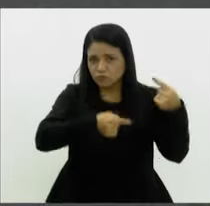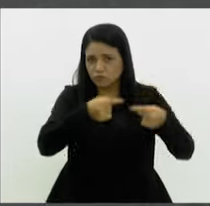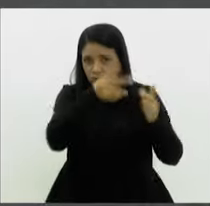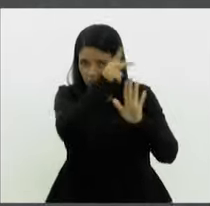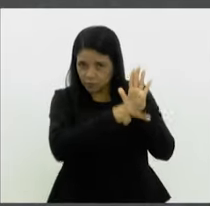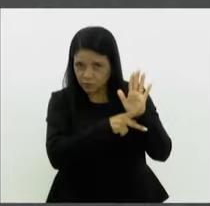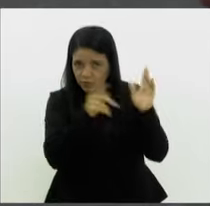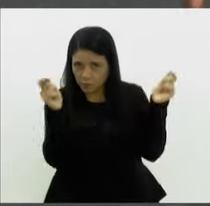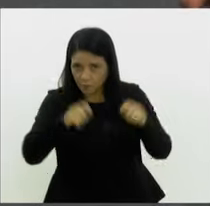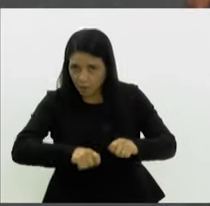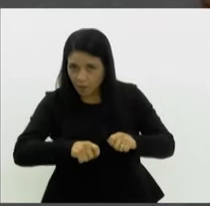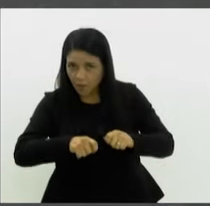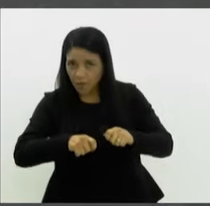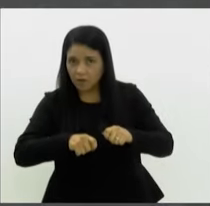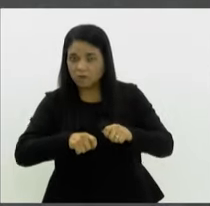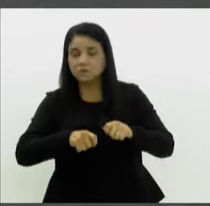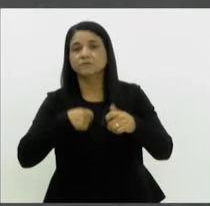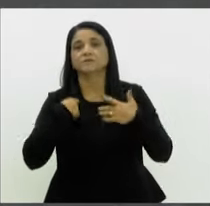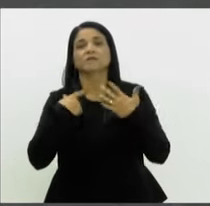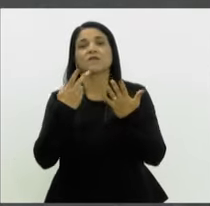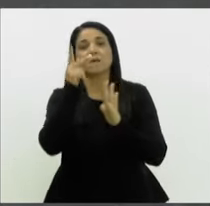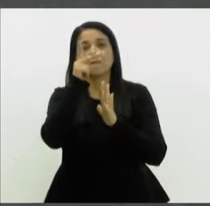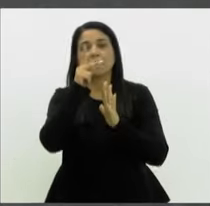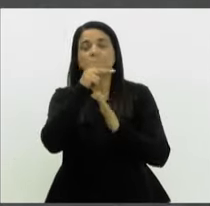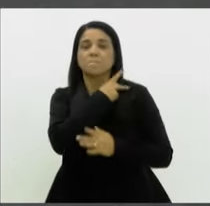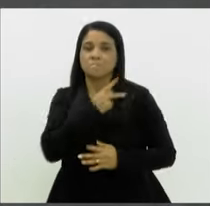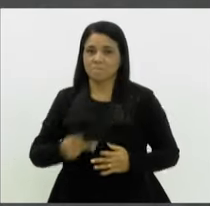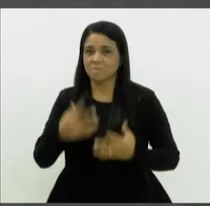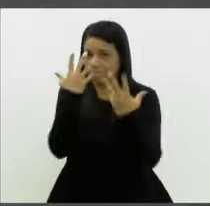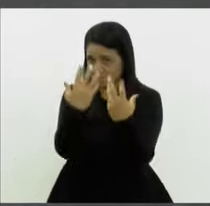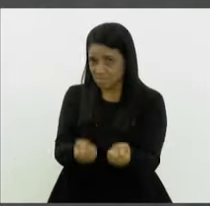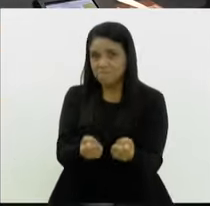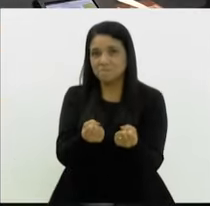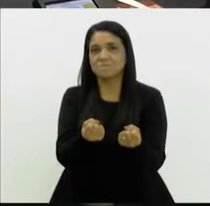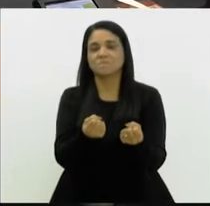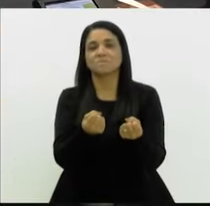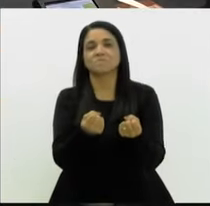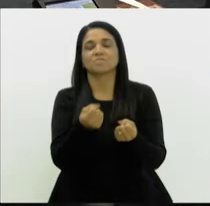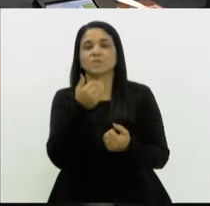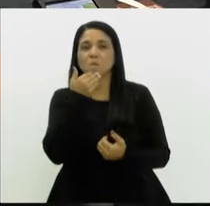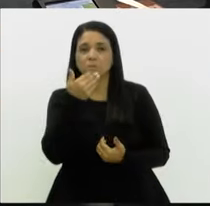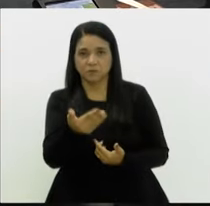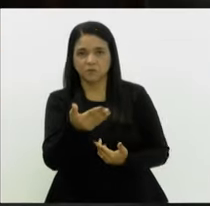projeto. A presidência defere o pedido de Vossa Excelência.